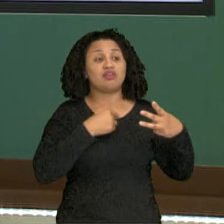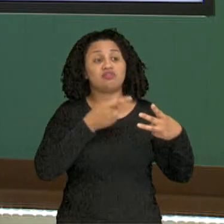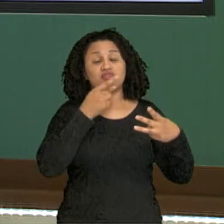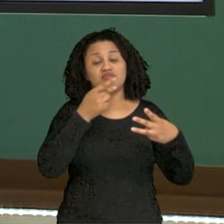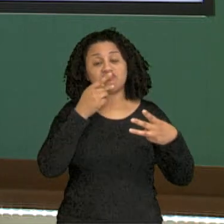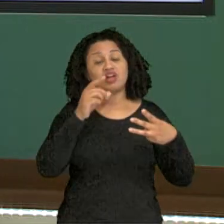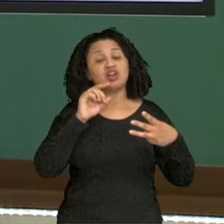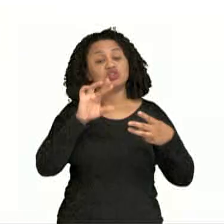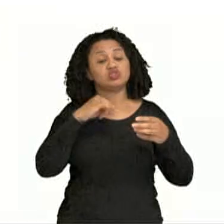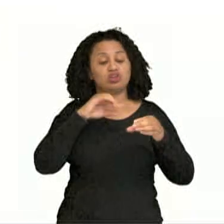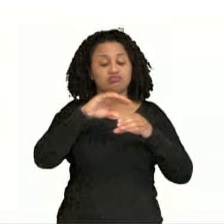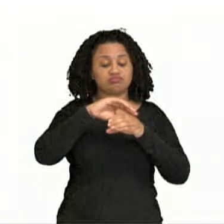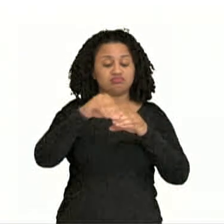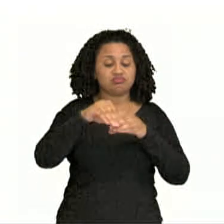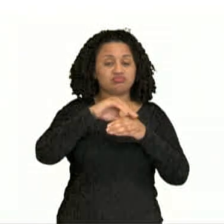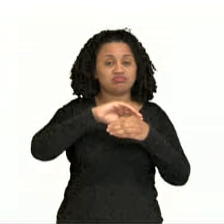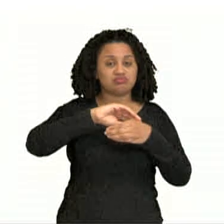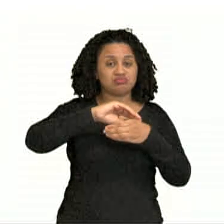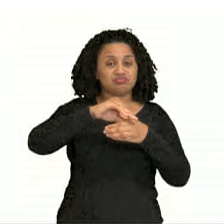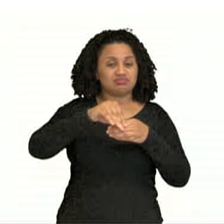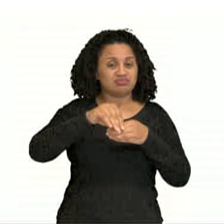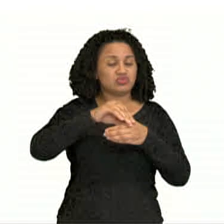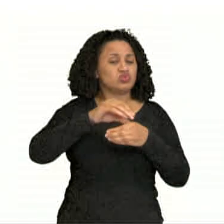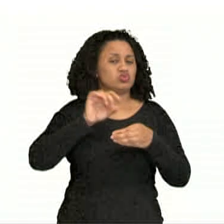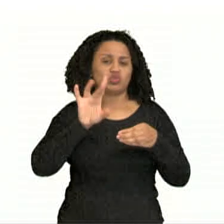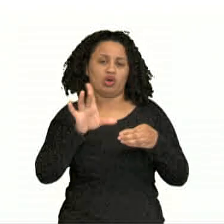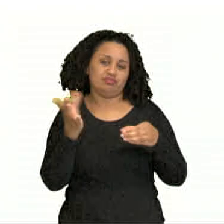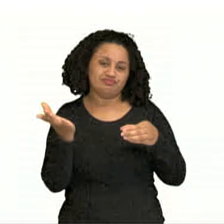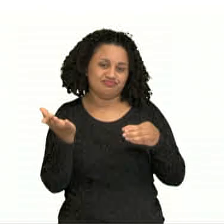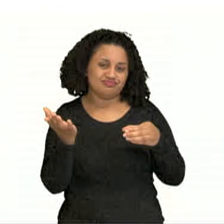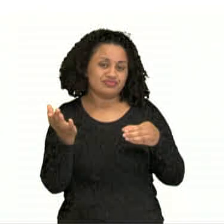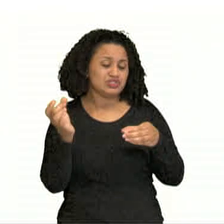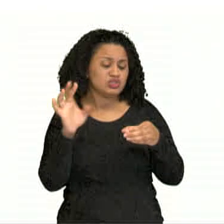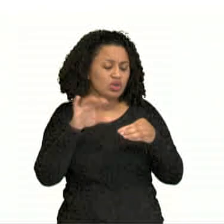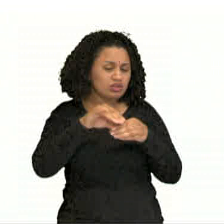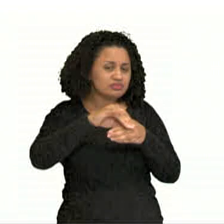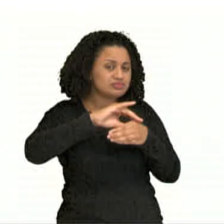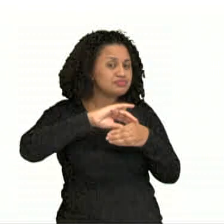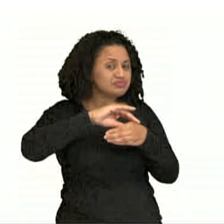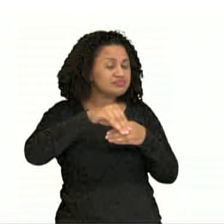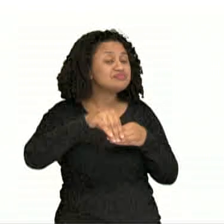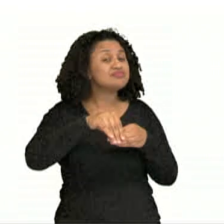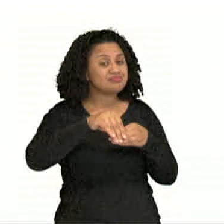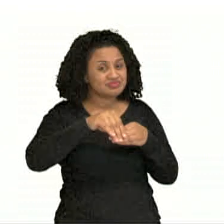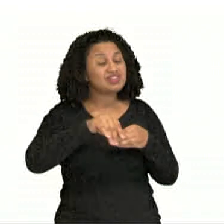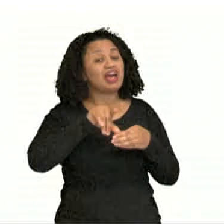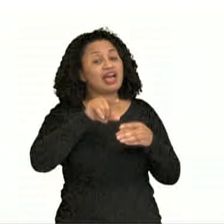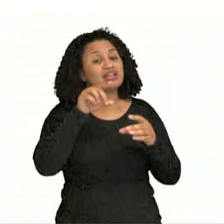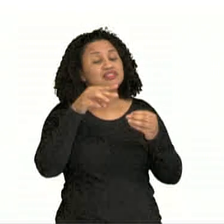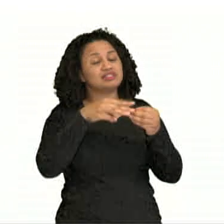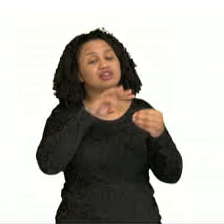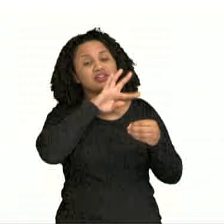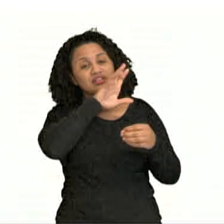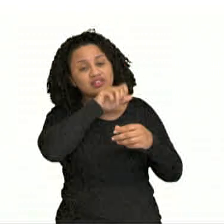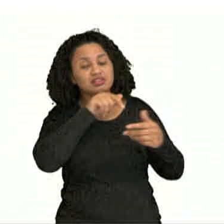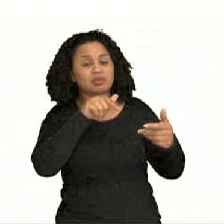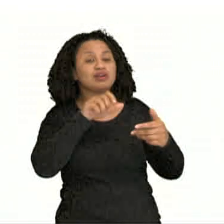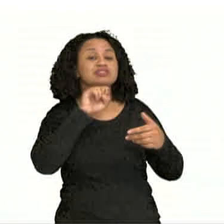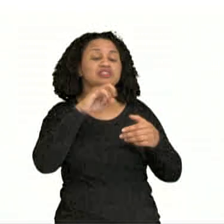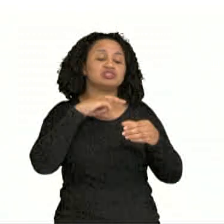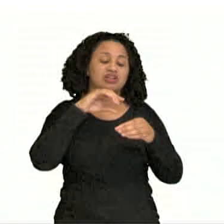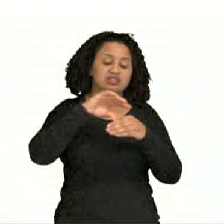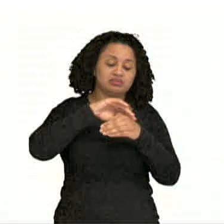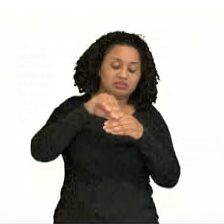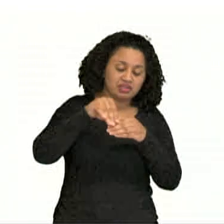que apenas membrana plasmática é o envoltório nuclear. Se só tem membrana plasmática, é animal. Se tivesse